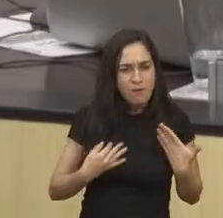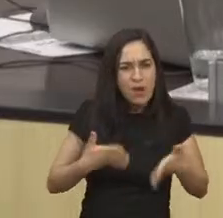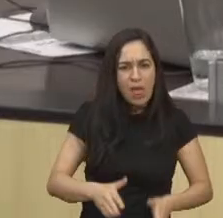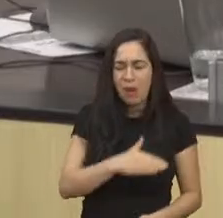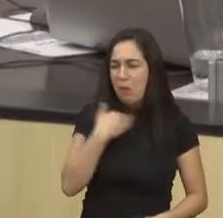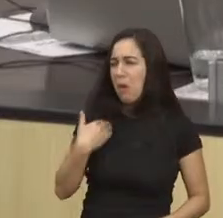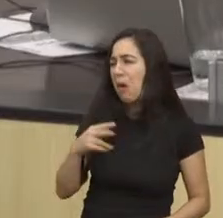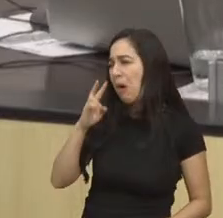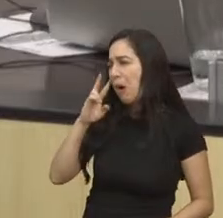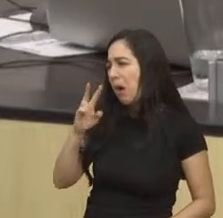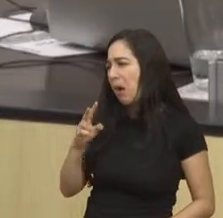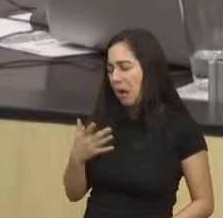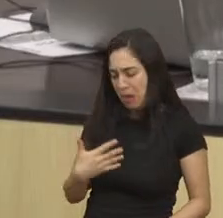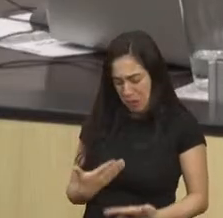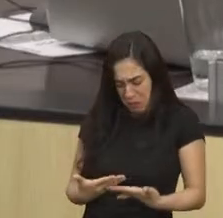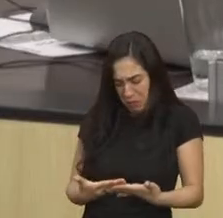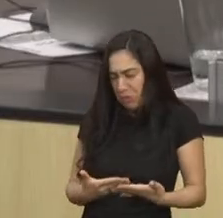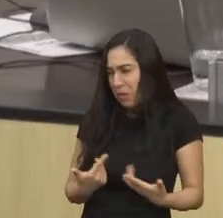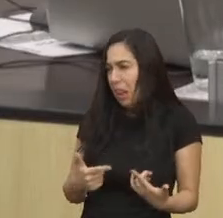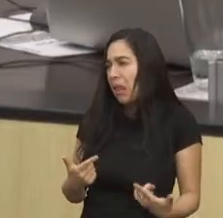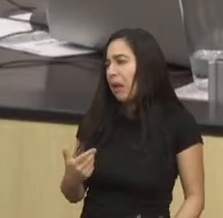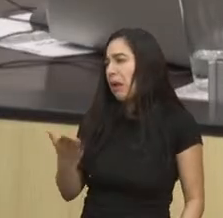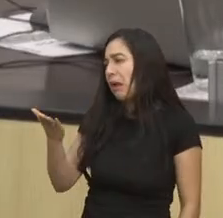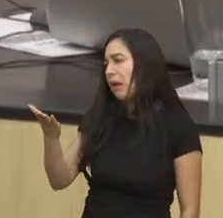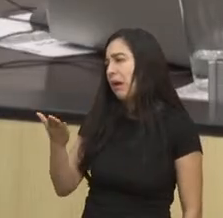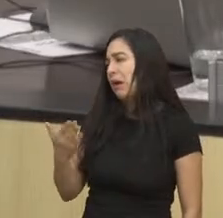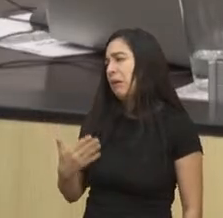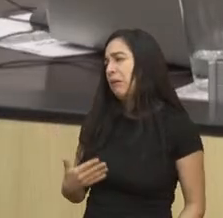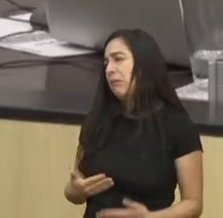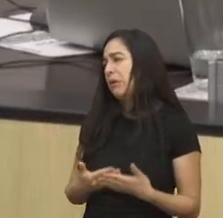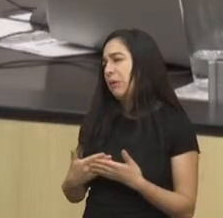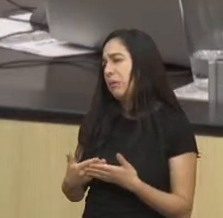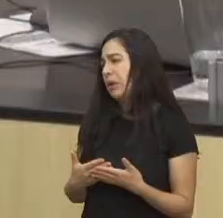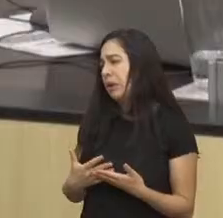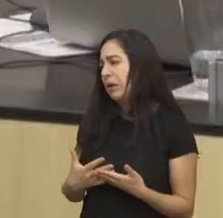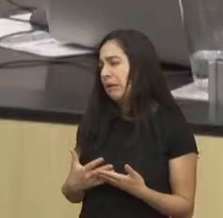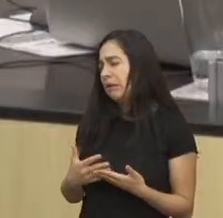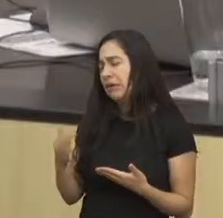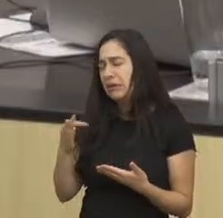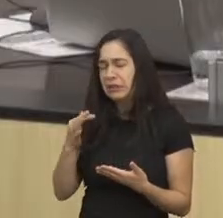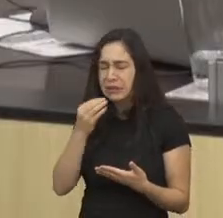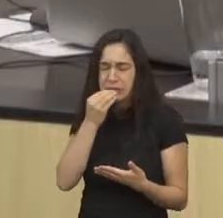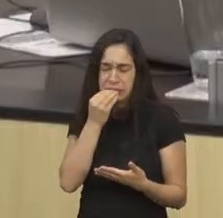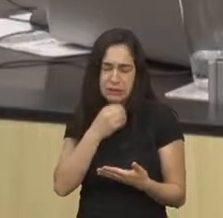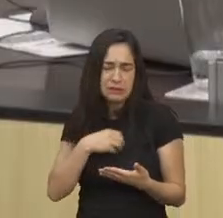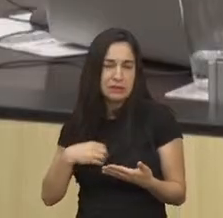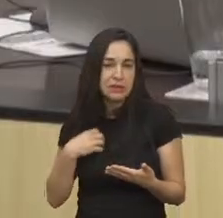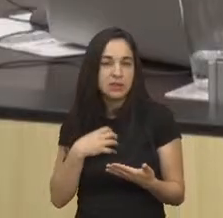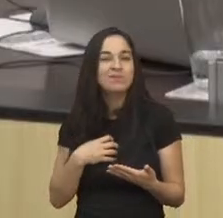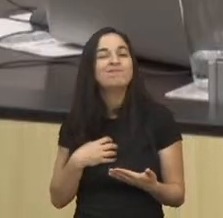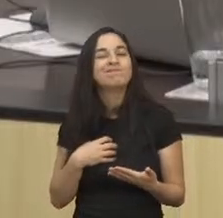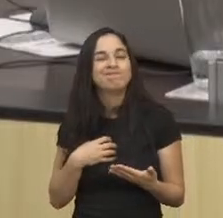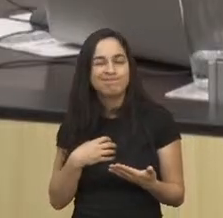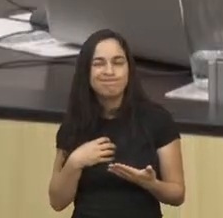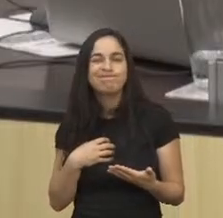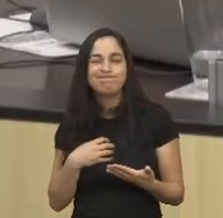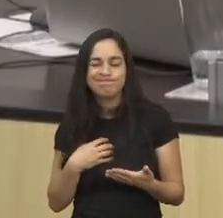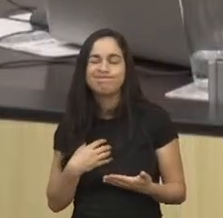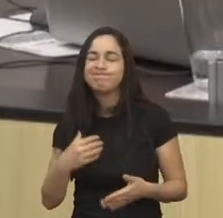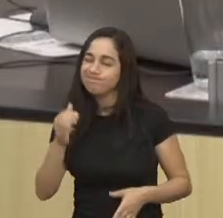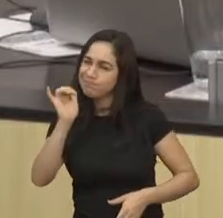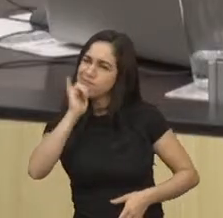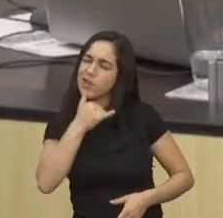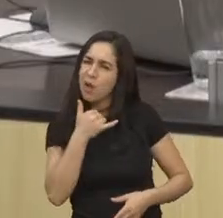muito triste essa que está em luto ser tratada igualmente. Então, por isso nós nos